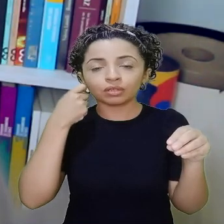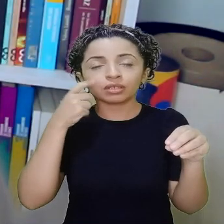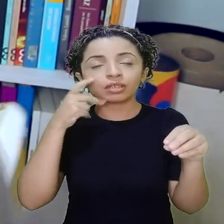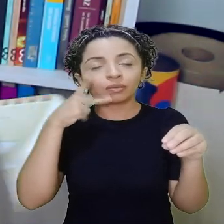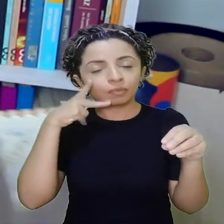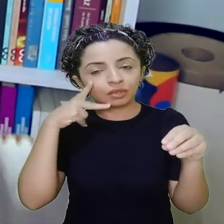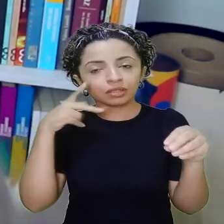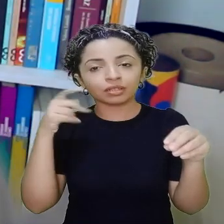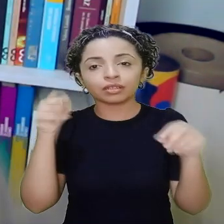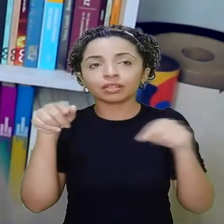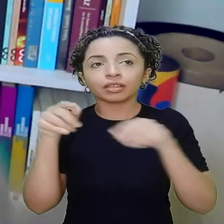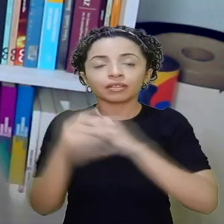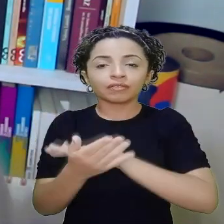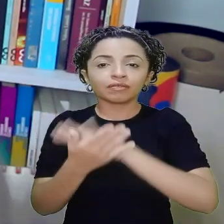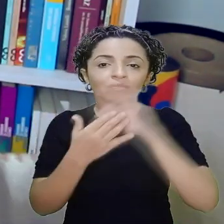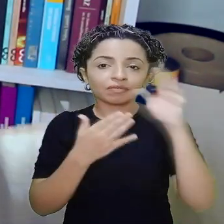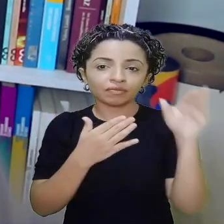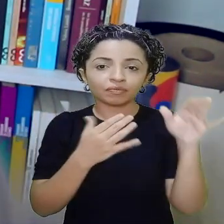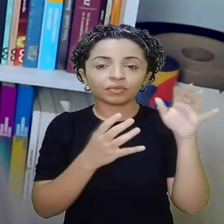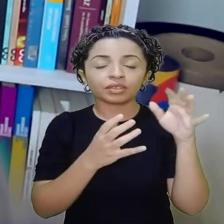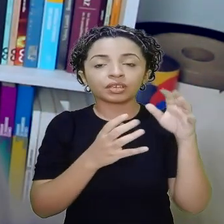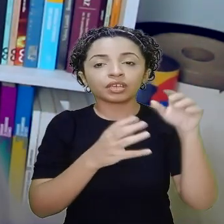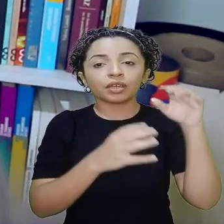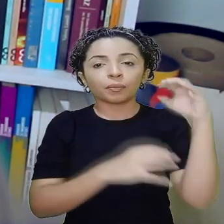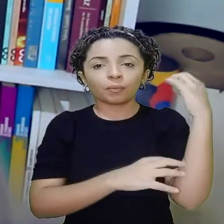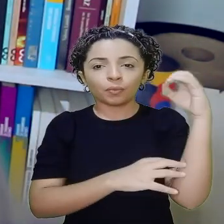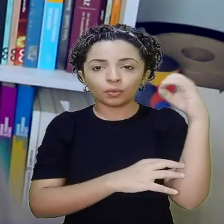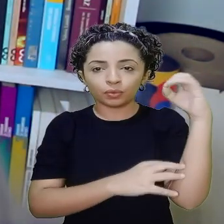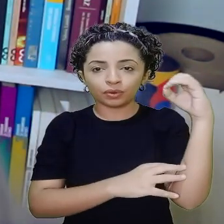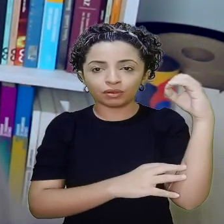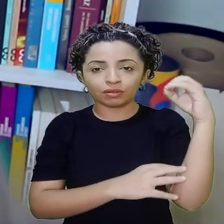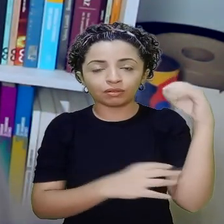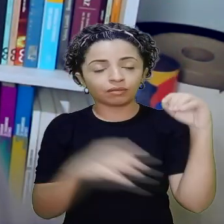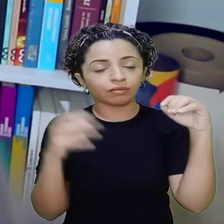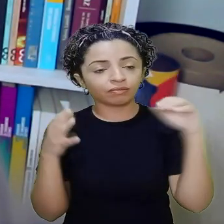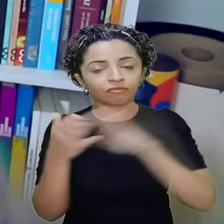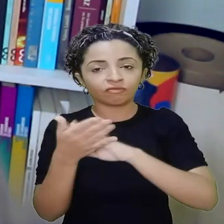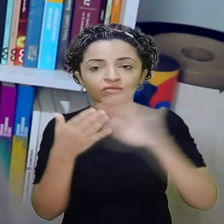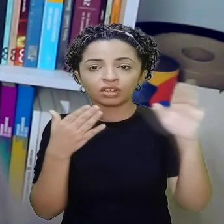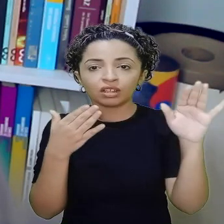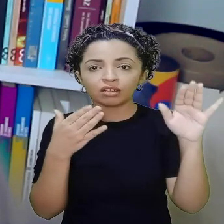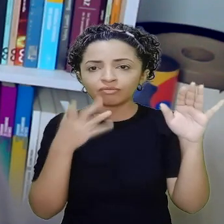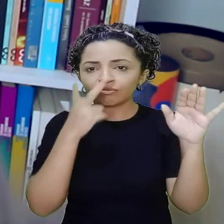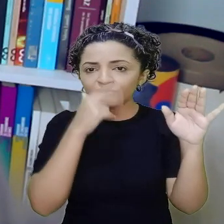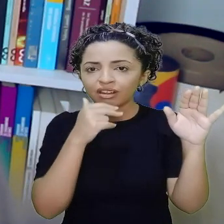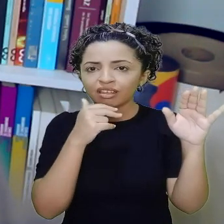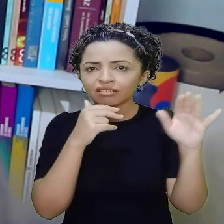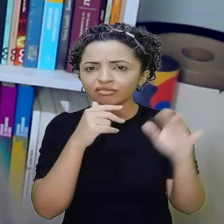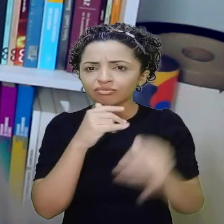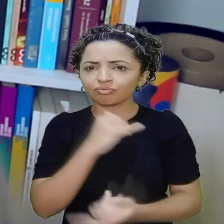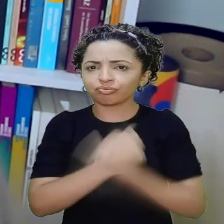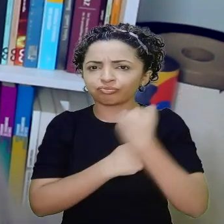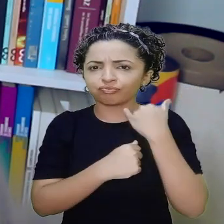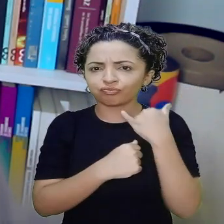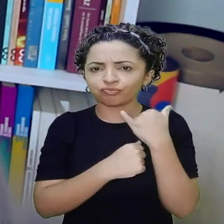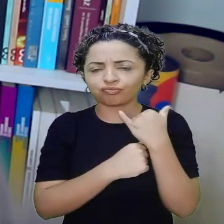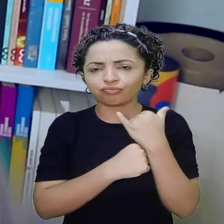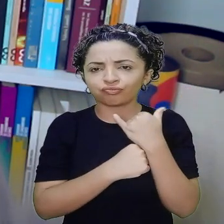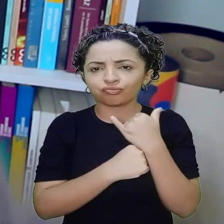Alegre, ela sai de João Pessoa e vai até Porto Alegre. Ela descobre que caiu num golpe,